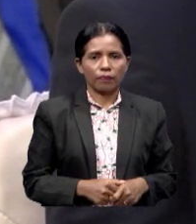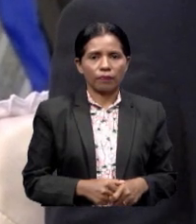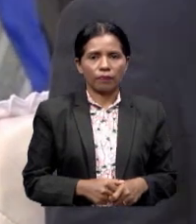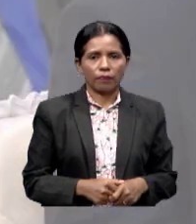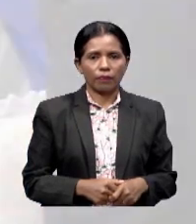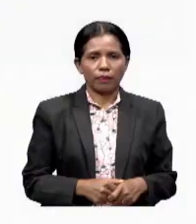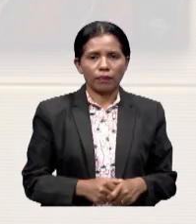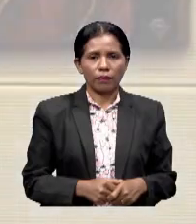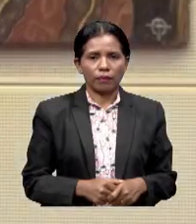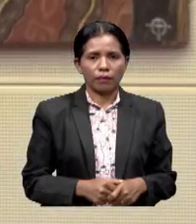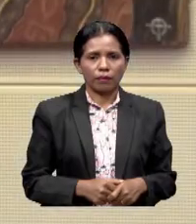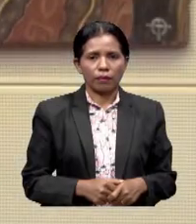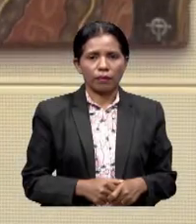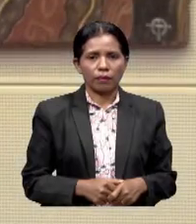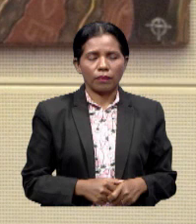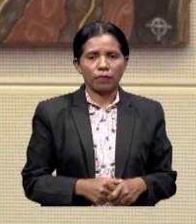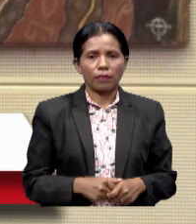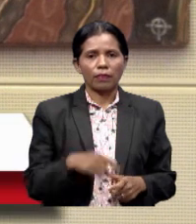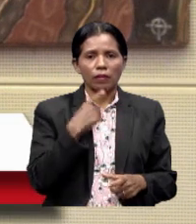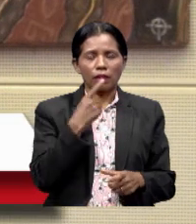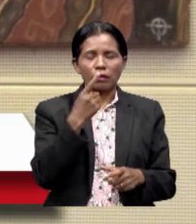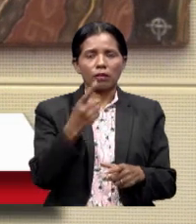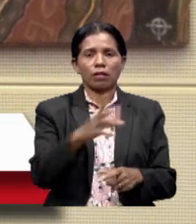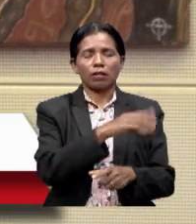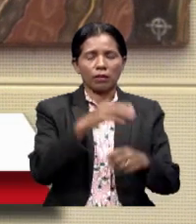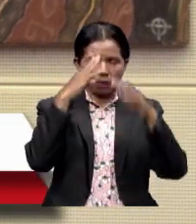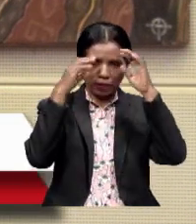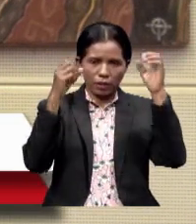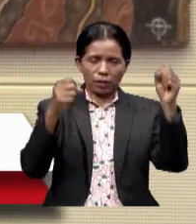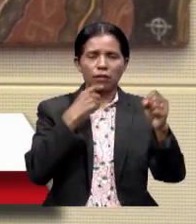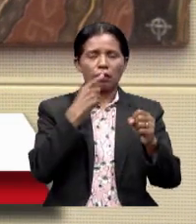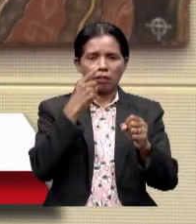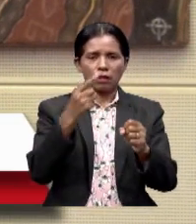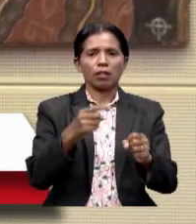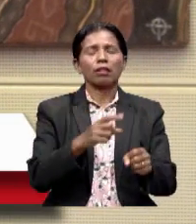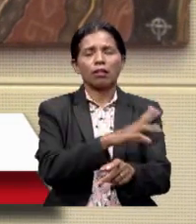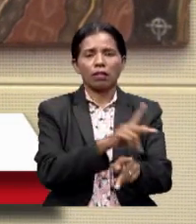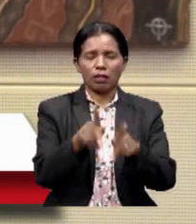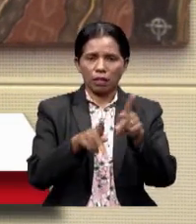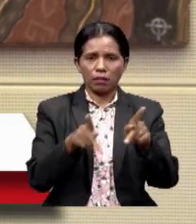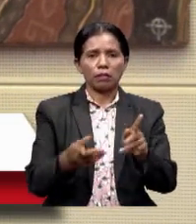30,000, 40,000, up to 50,000 civil servants. Just unsustainable